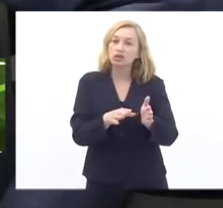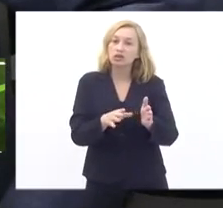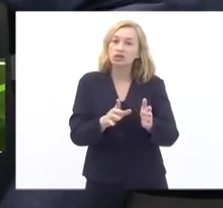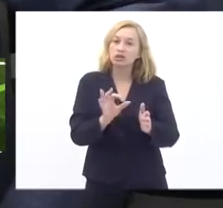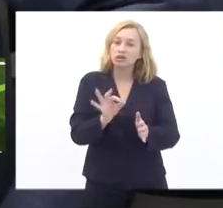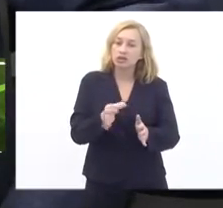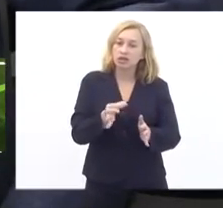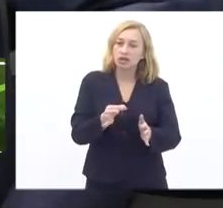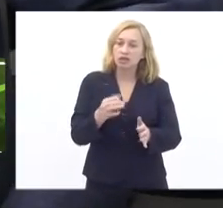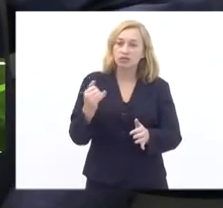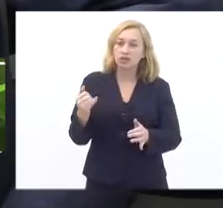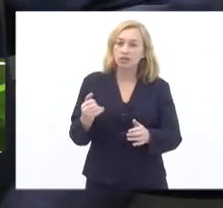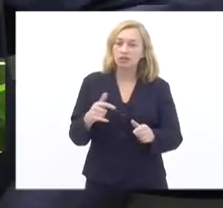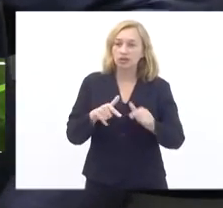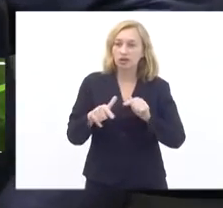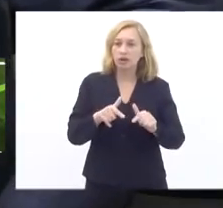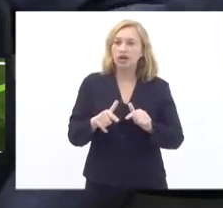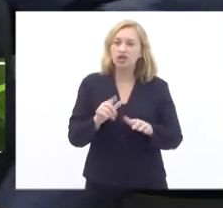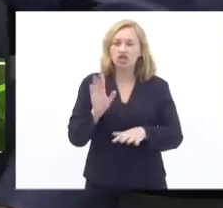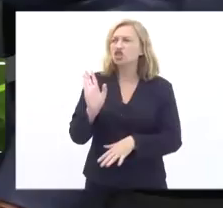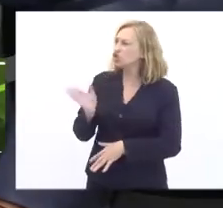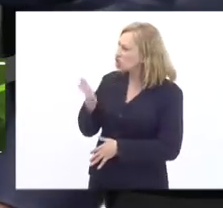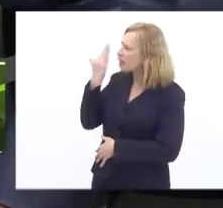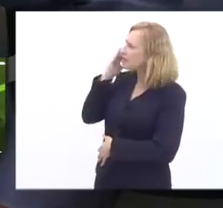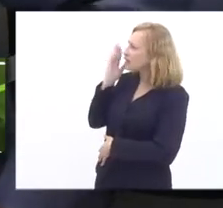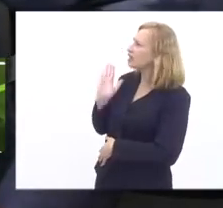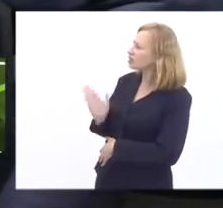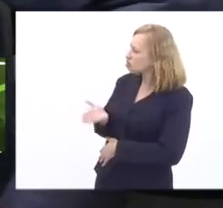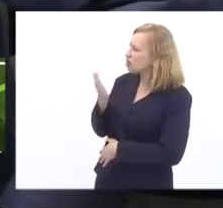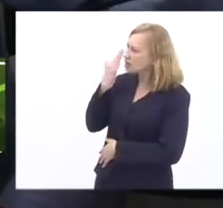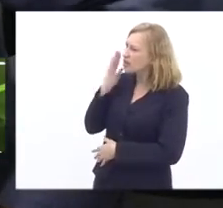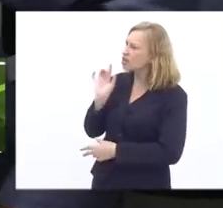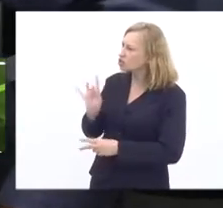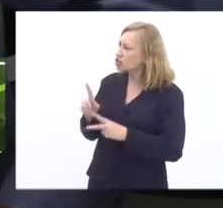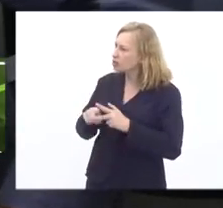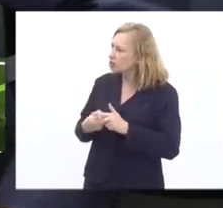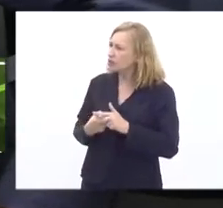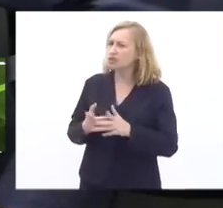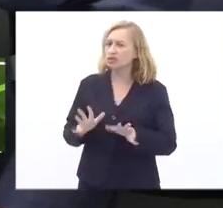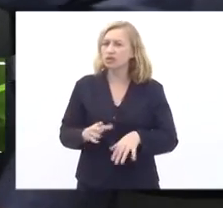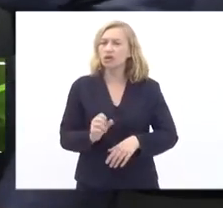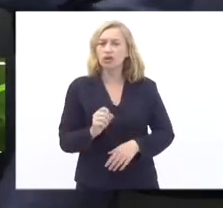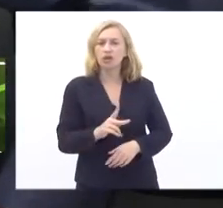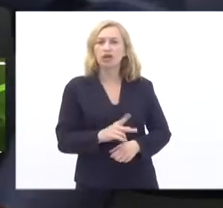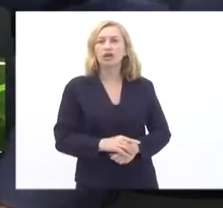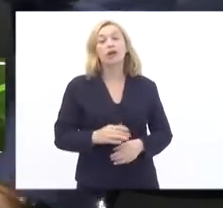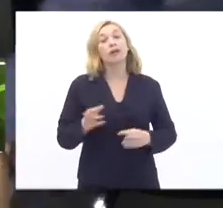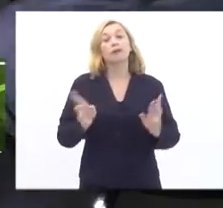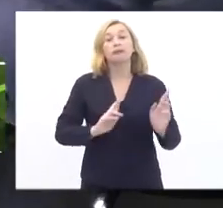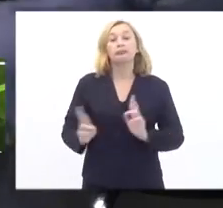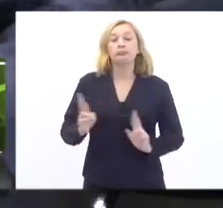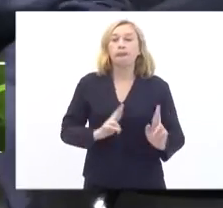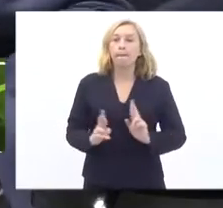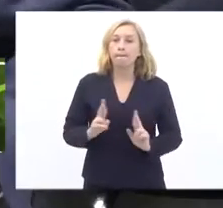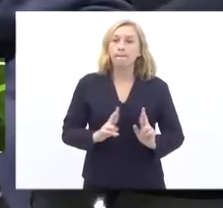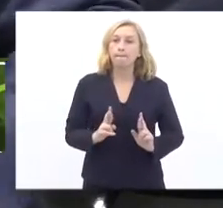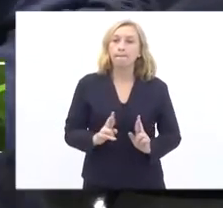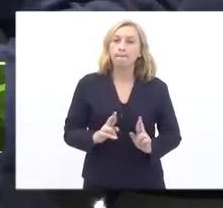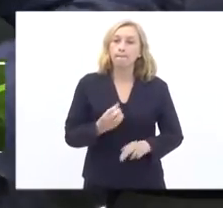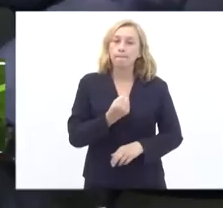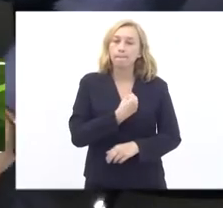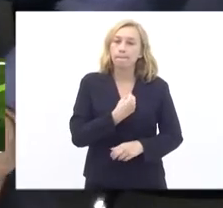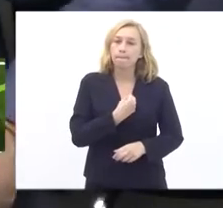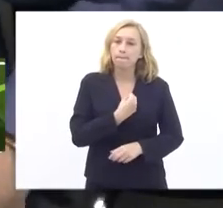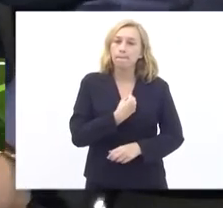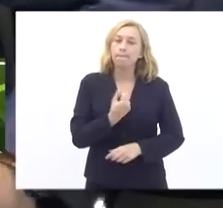Nós já entendemos, só para... Então, só para manutenção. Isso, exatamente. Com relação à questão da demanda,